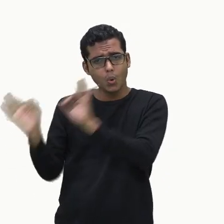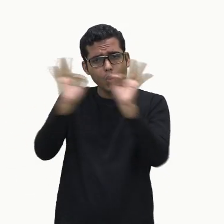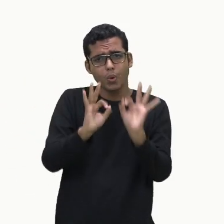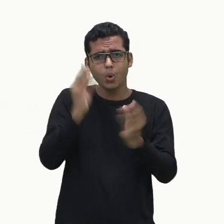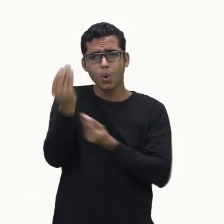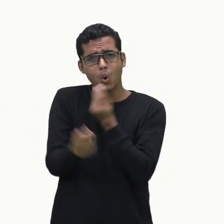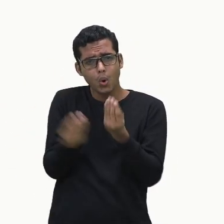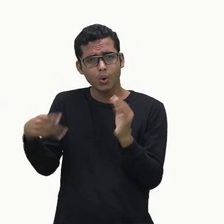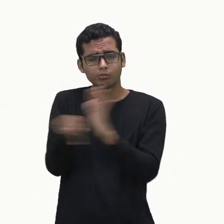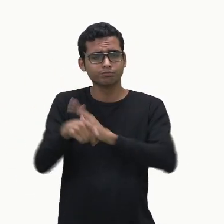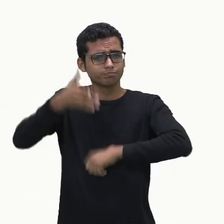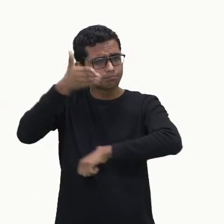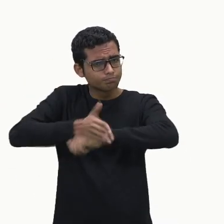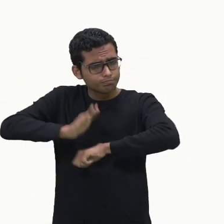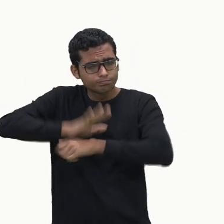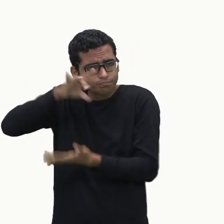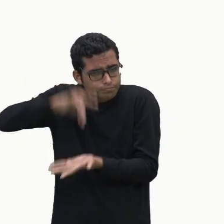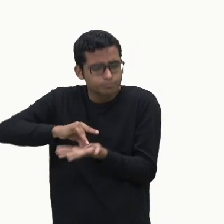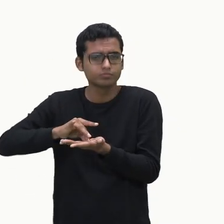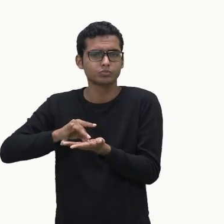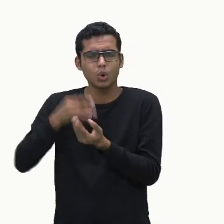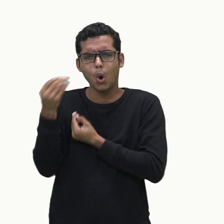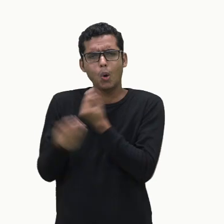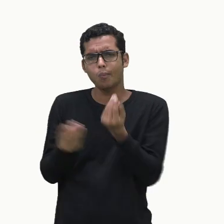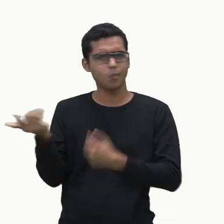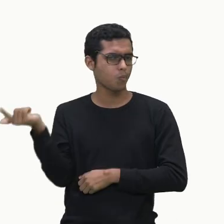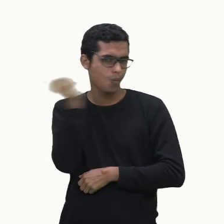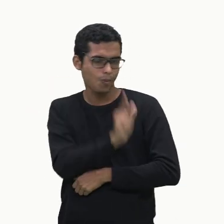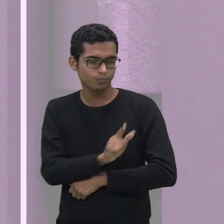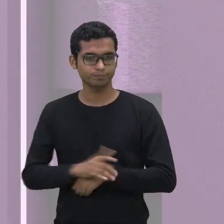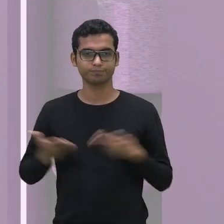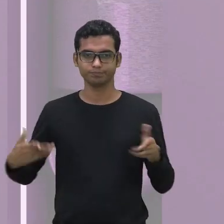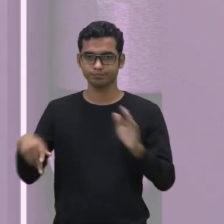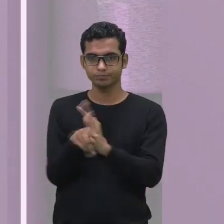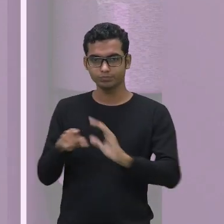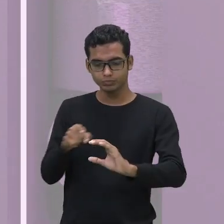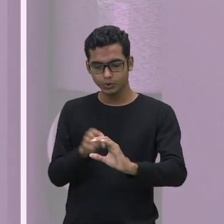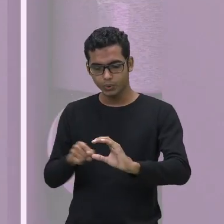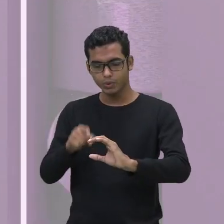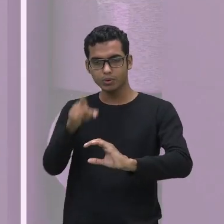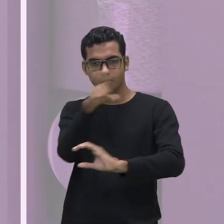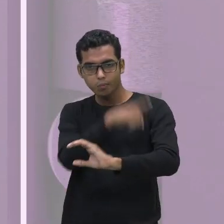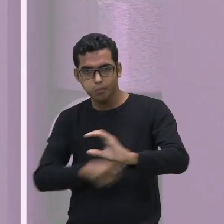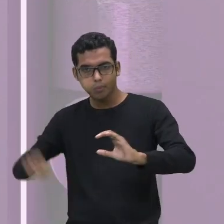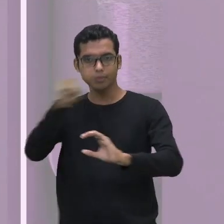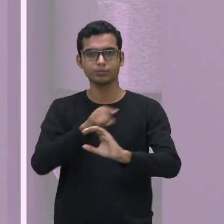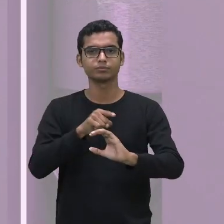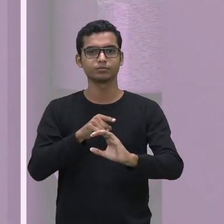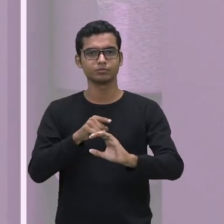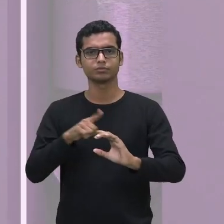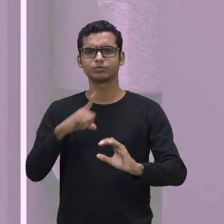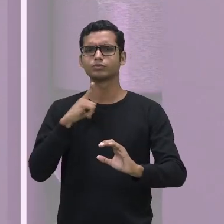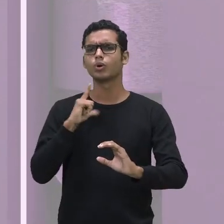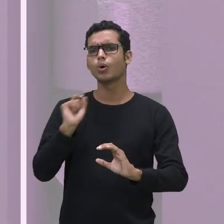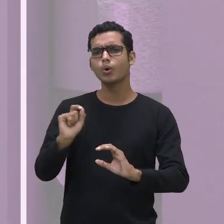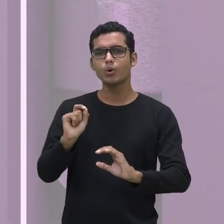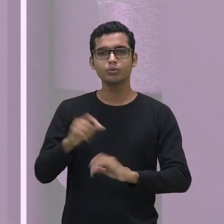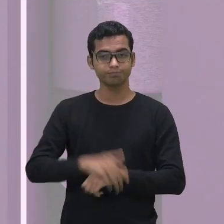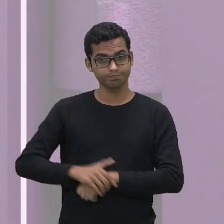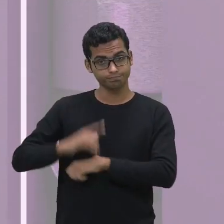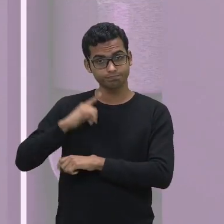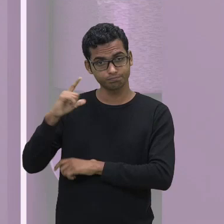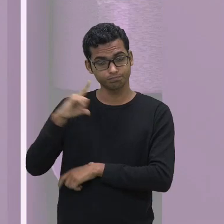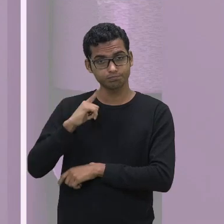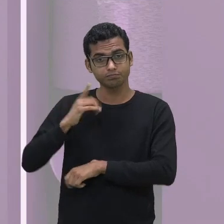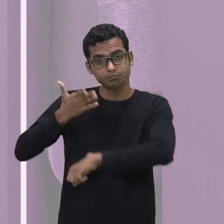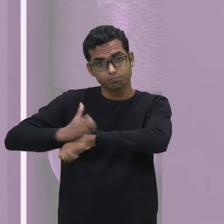então na prática isso, tá bom? A coroa circular, ela tem a sua aplicabilidade,